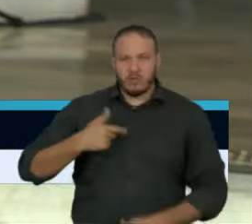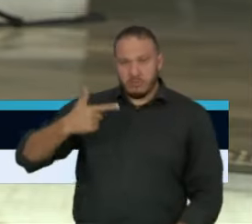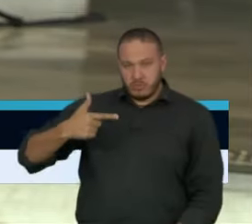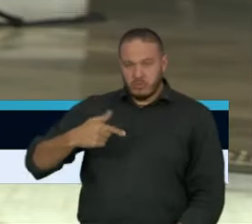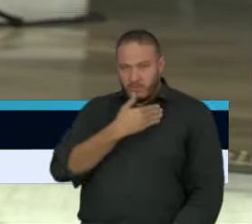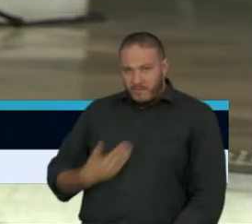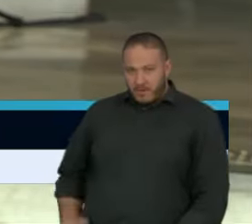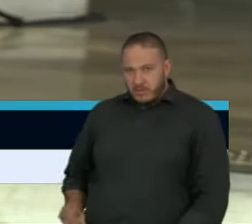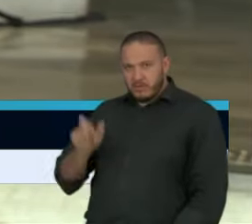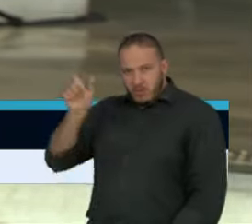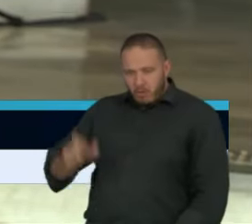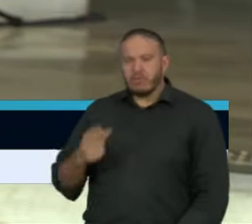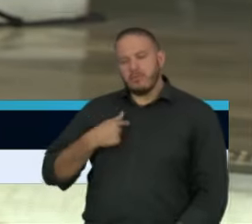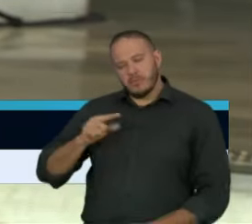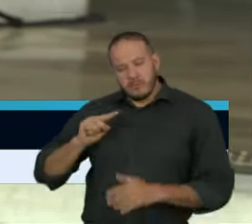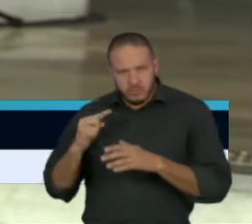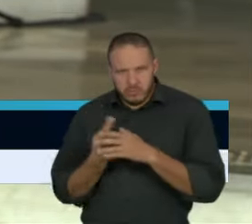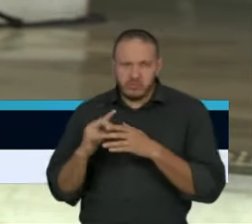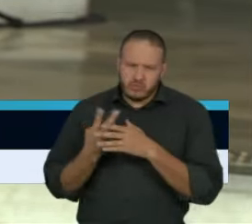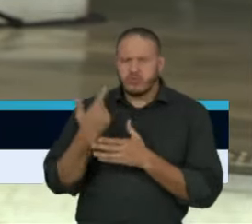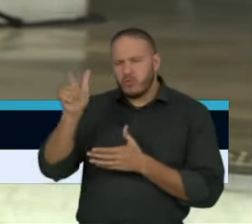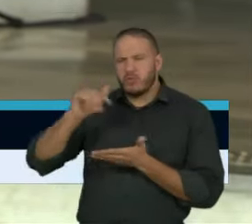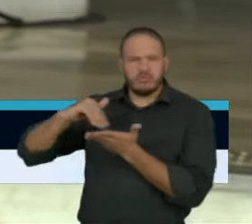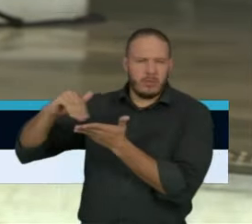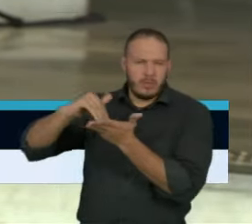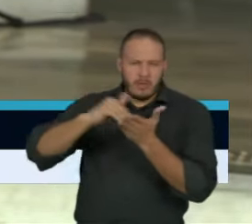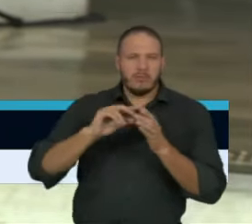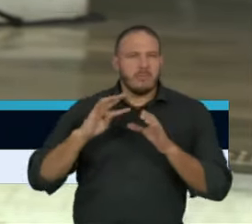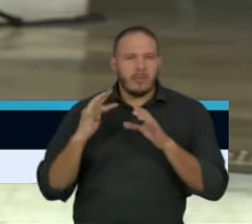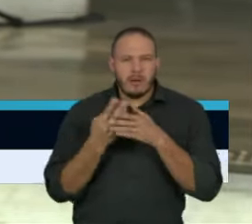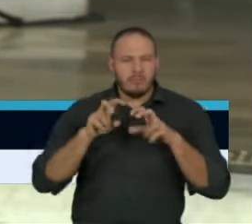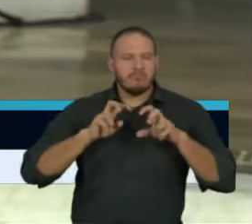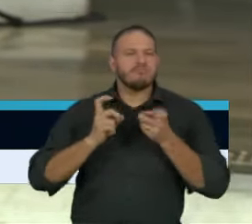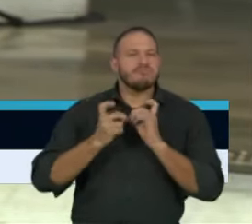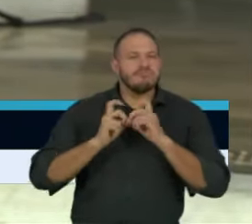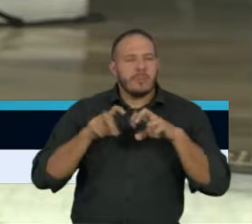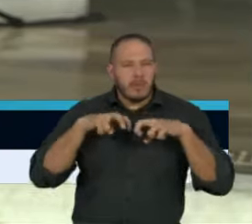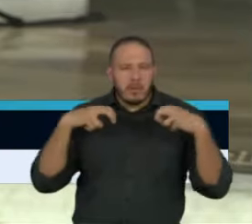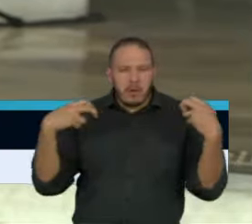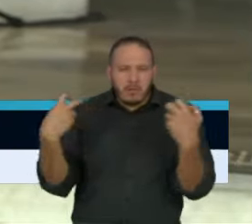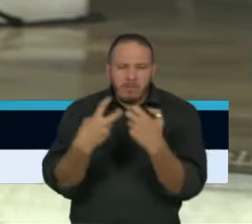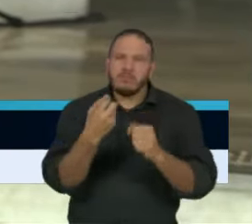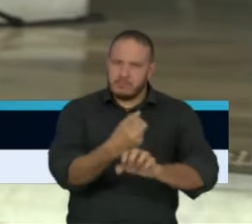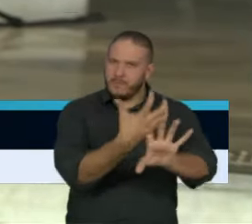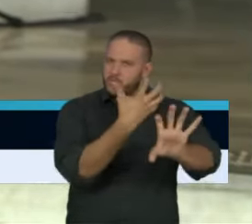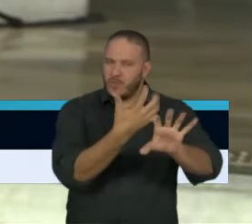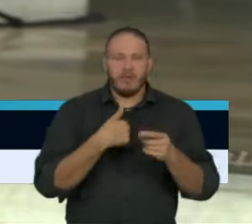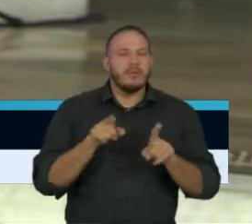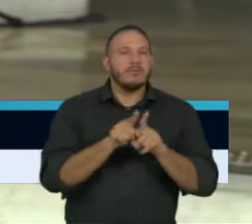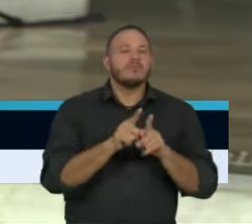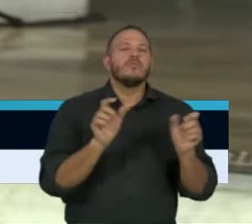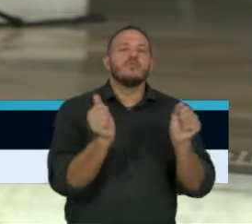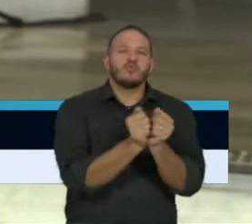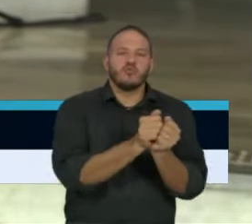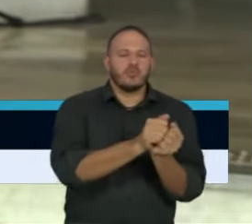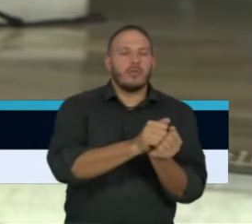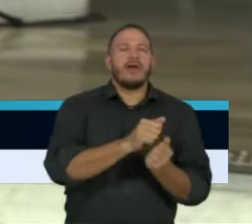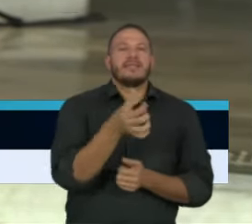vice-governador, com a minha participação e outros secretários, se reuniu pessoalmente numa reunião virtual com as 6